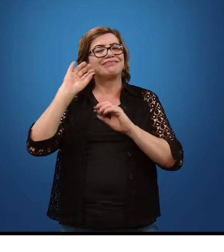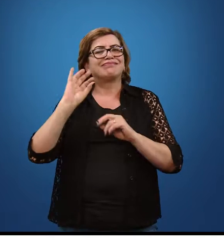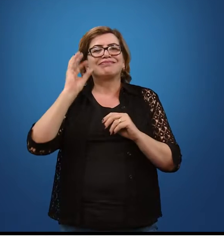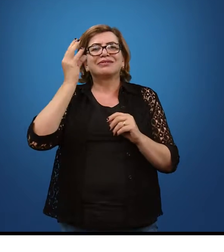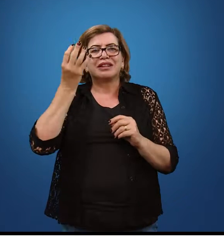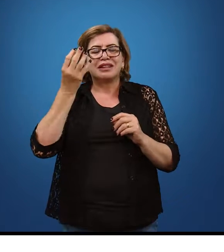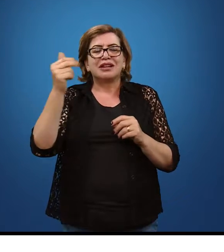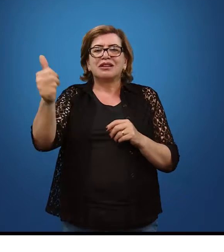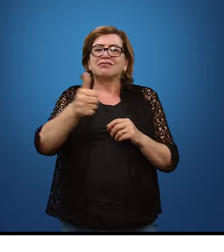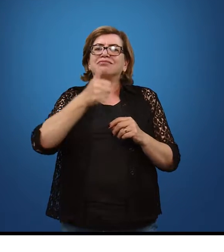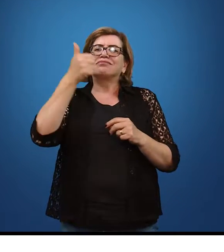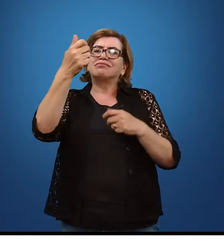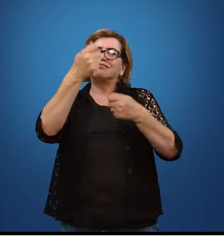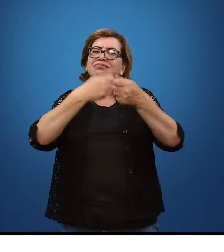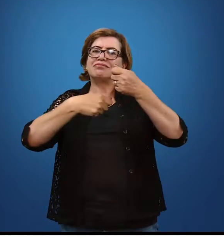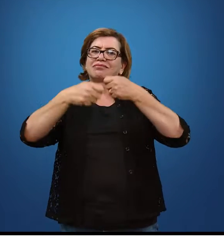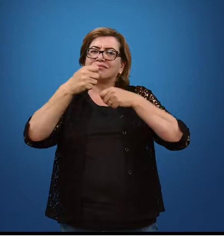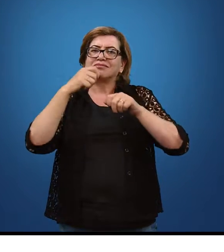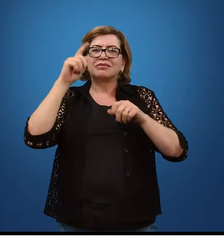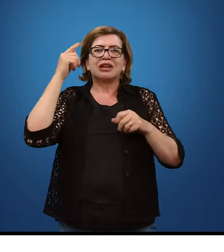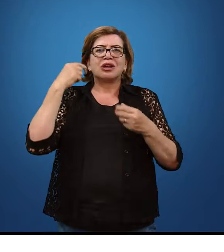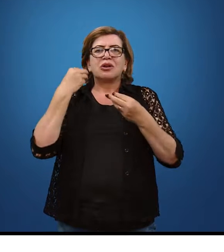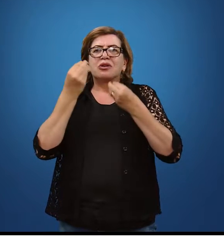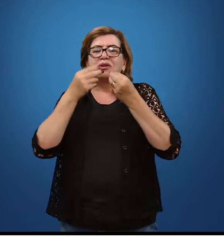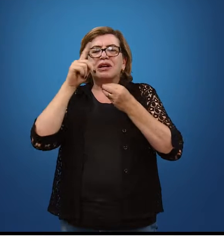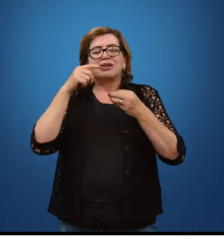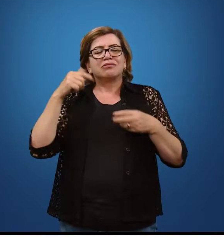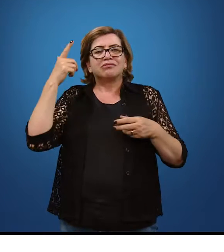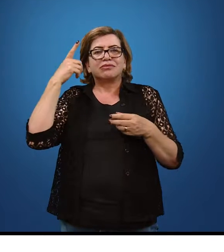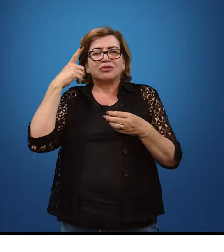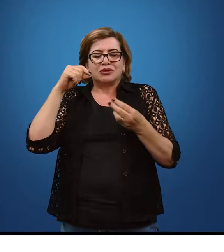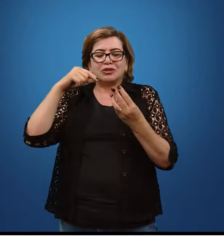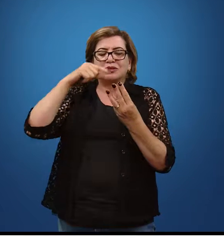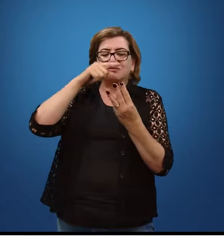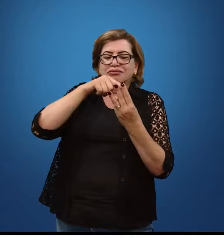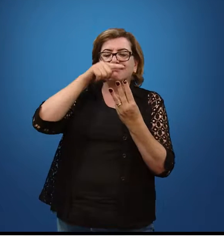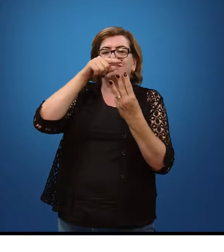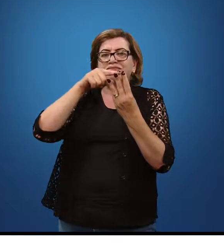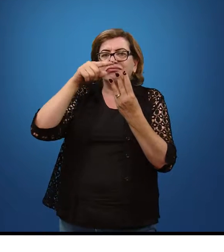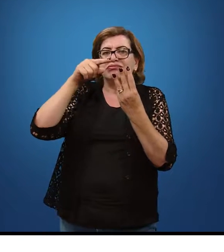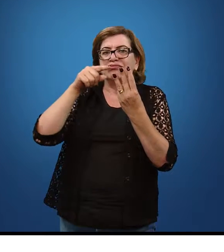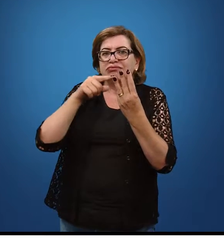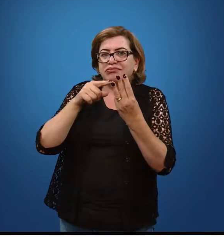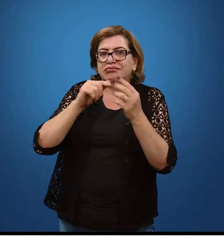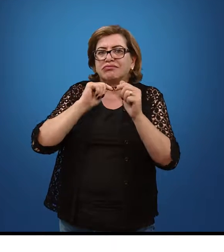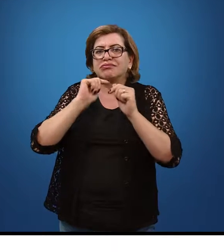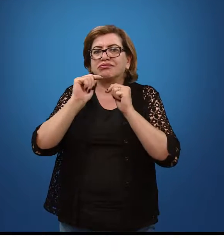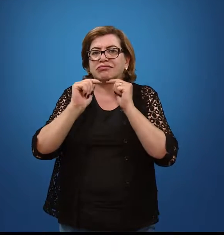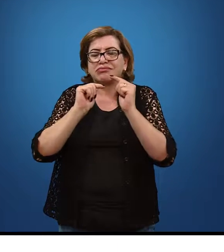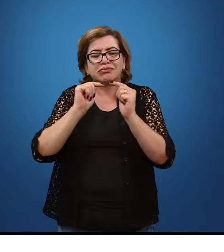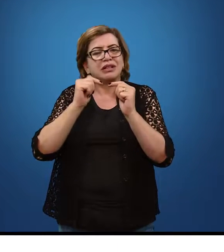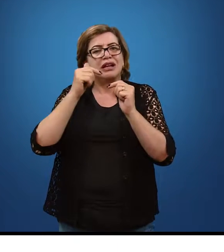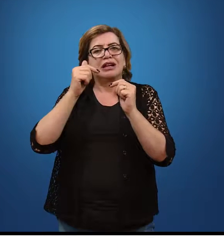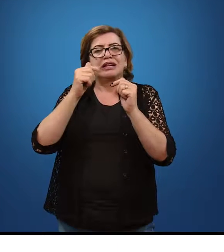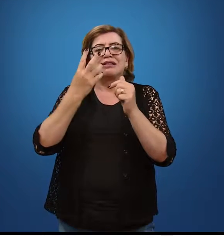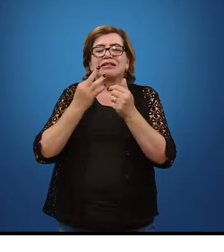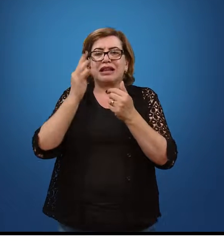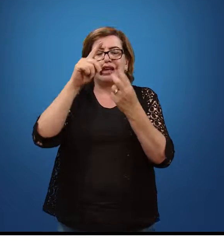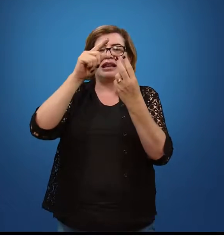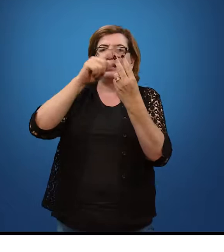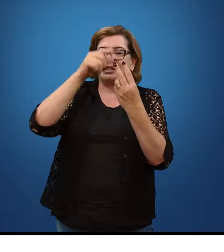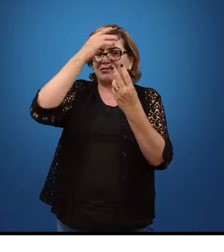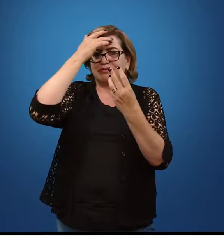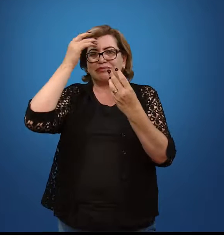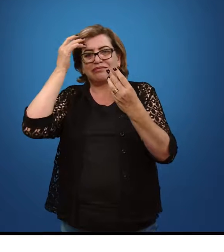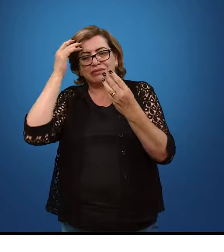de administrar é aquela em que eu consigo, ao mesmo tempo, aliar a técnica, trabalhar com as pessoas e fazer com